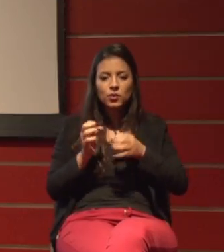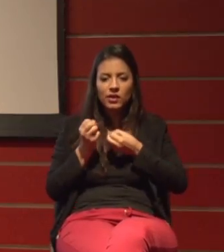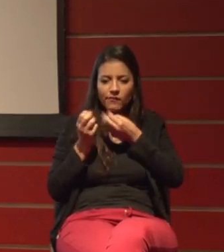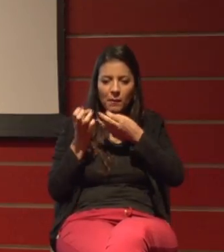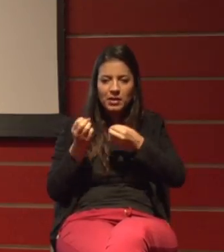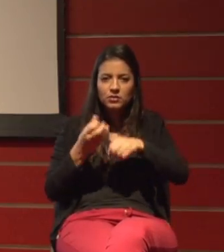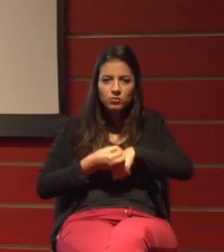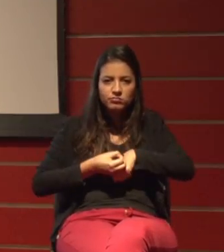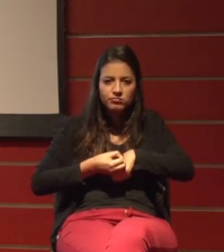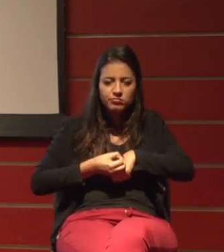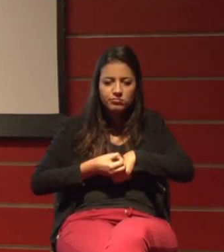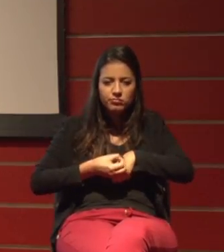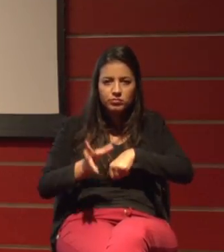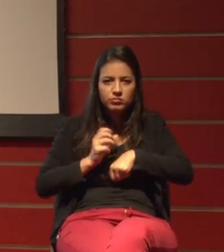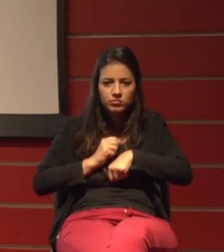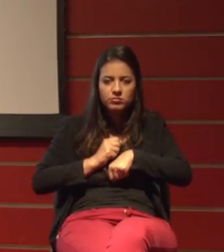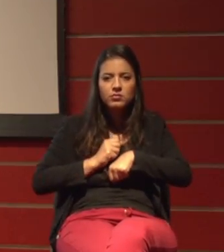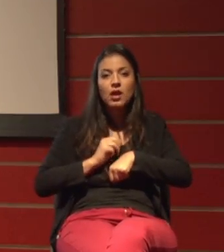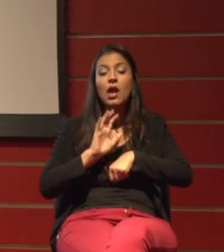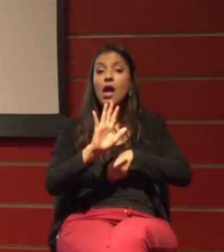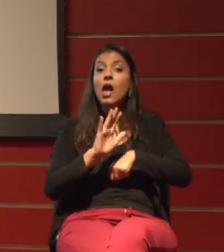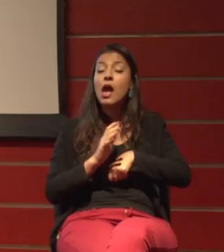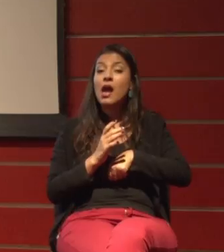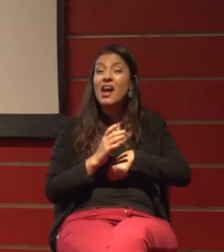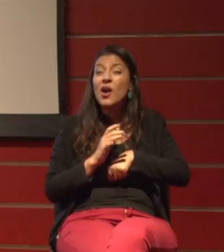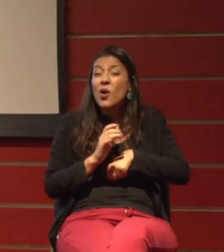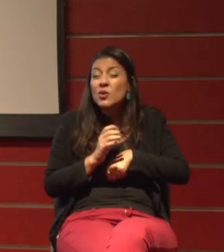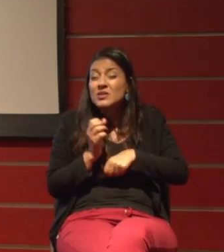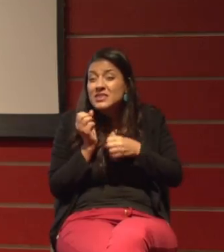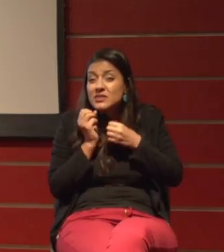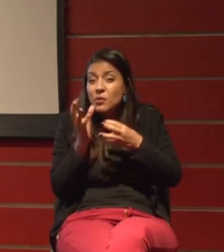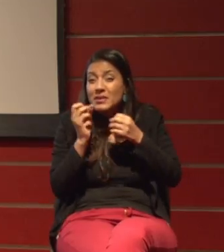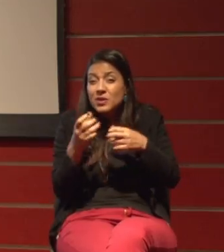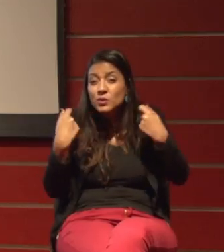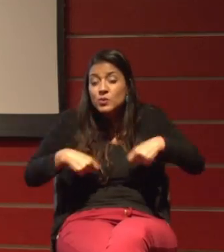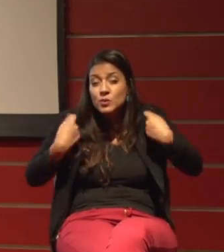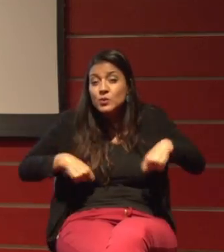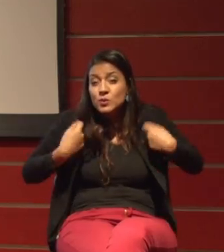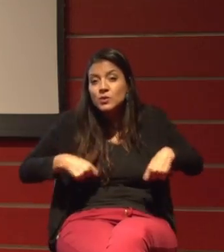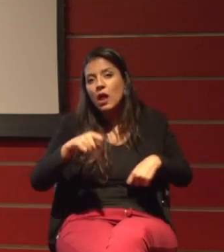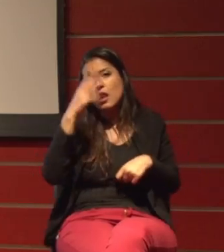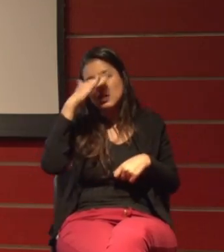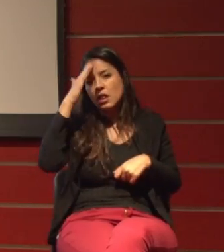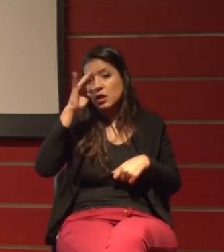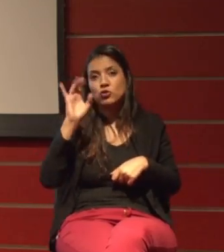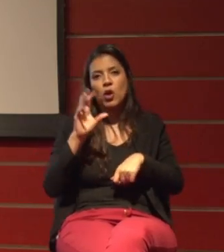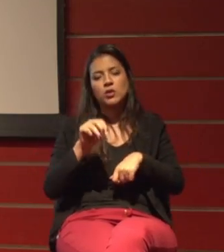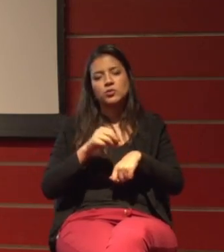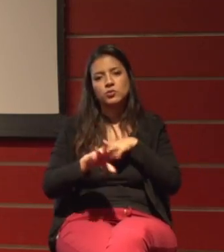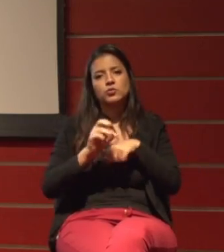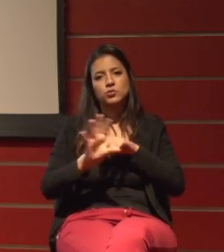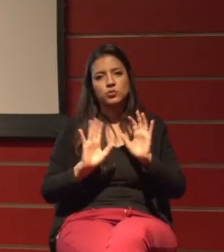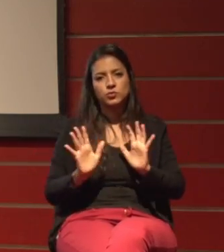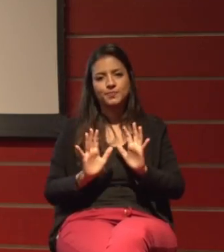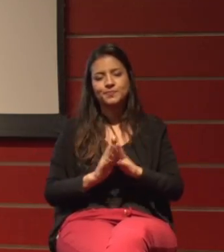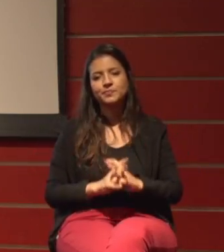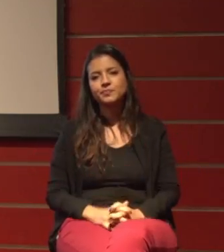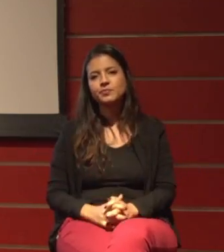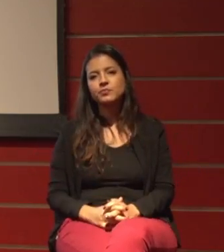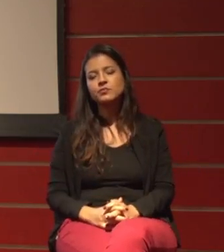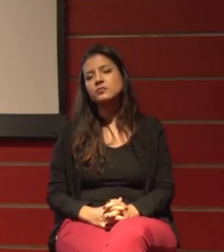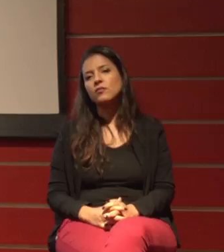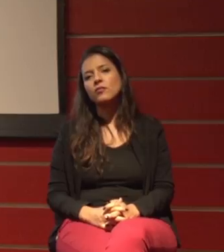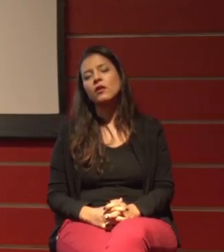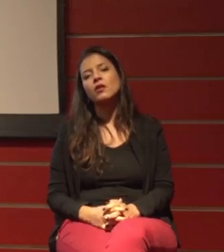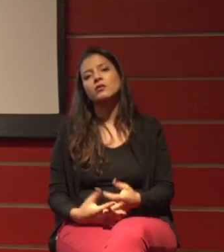informações e somente as que são indispensáveis para o entendimento eu acho que na literatura